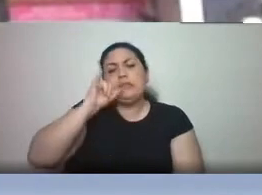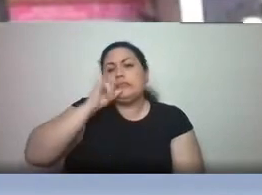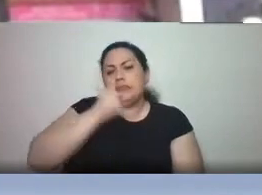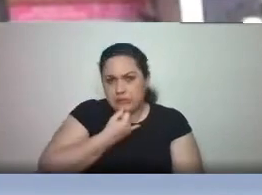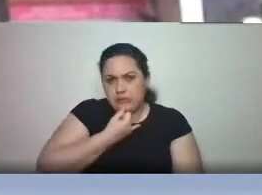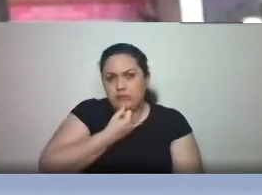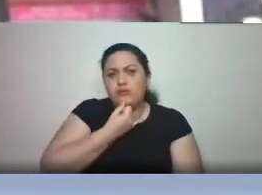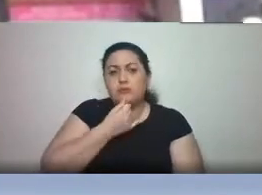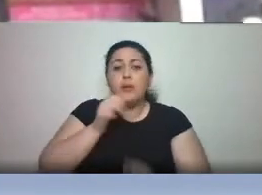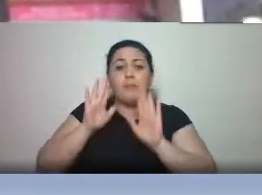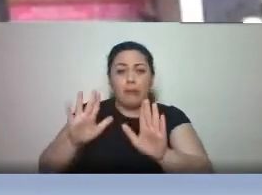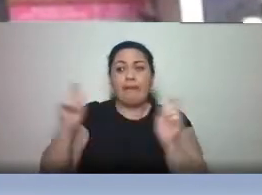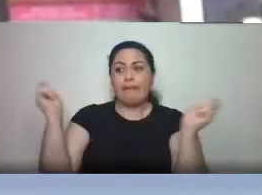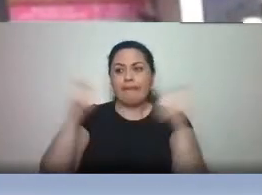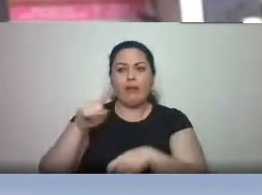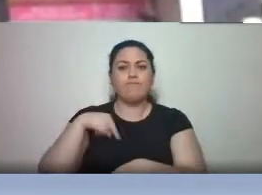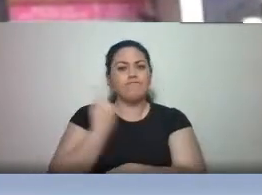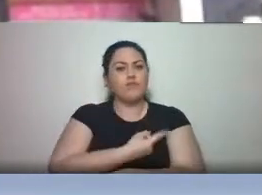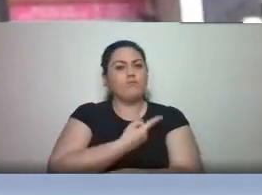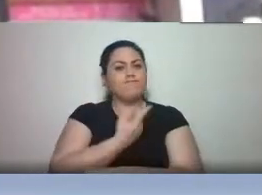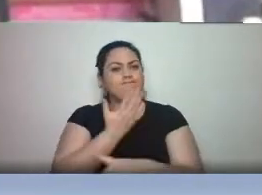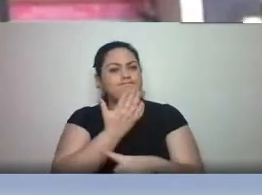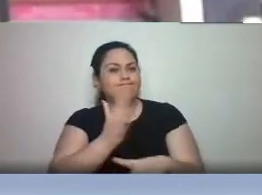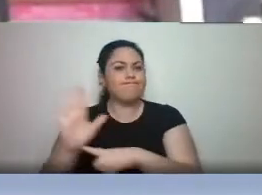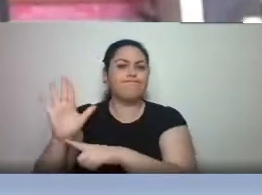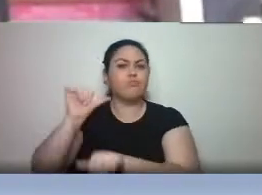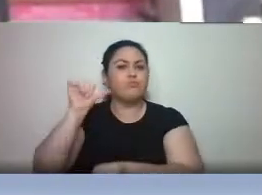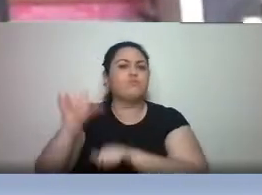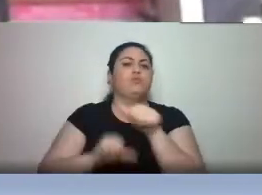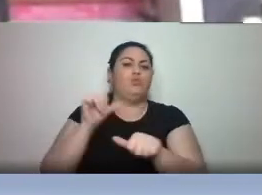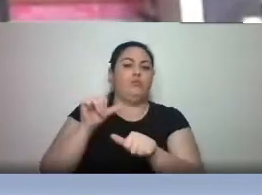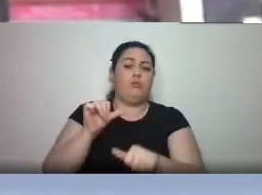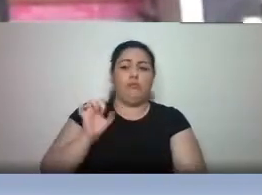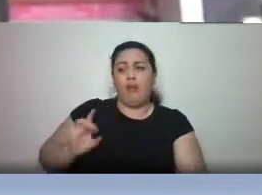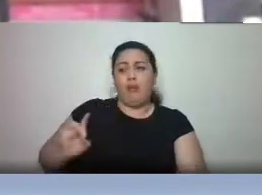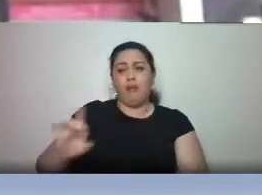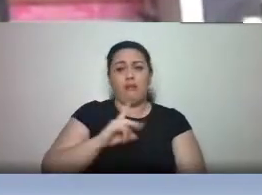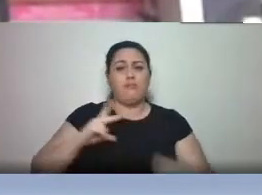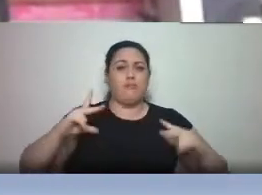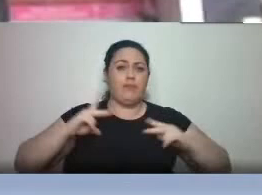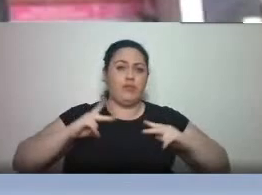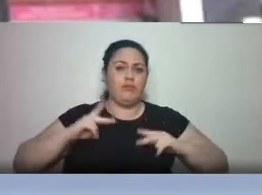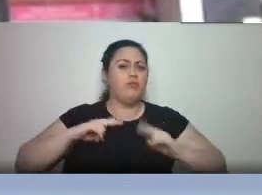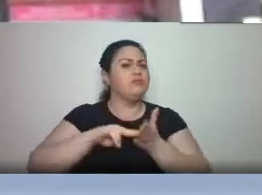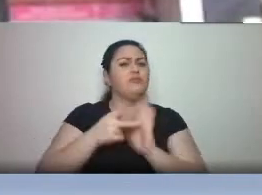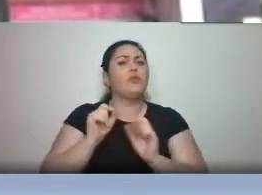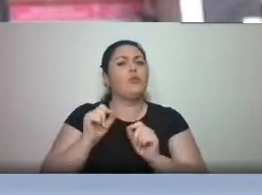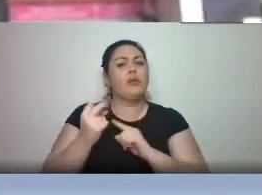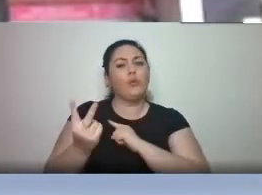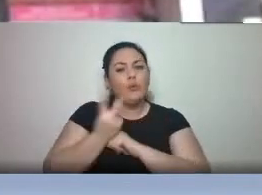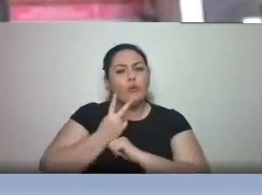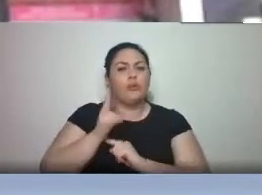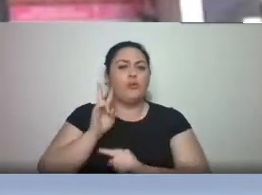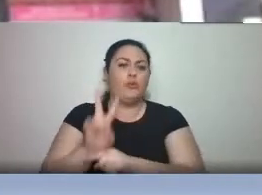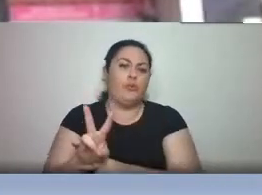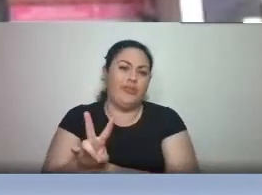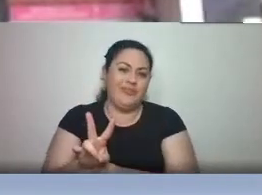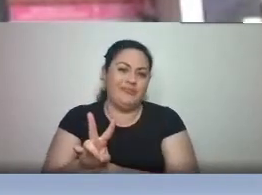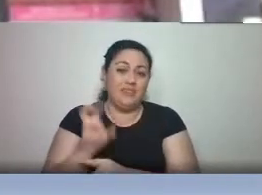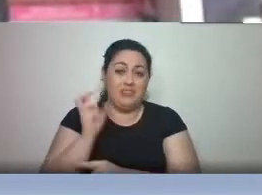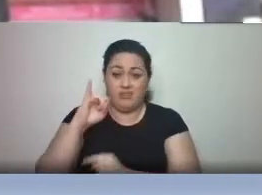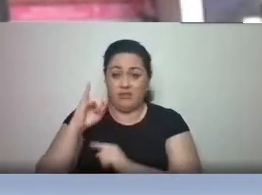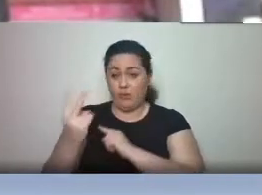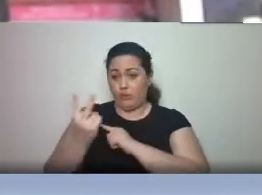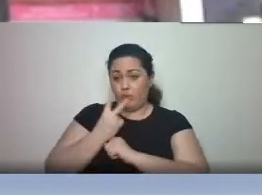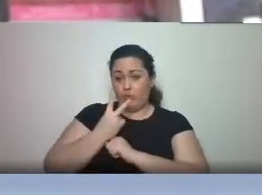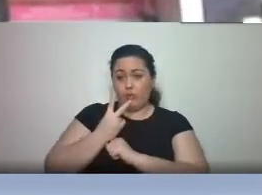ser feito, e algo que pode ser feito por cada um de nós, né? E esse algo é se cuidar, e cuidando de nós, cuidando da